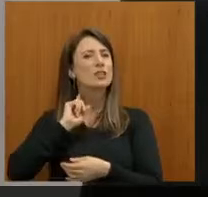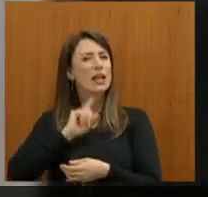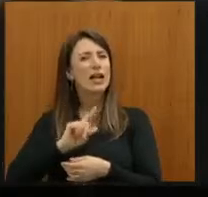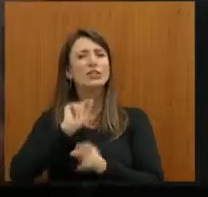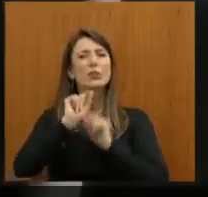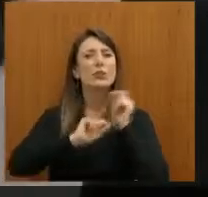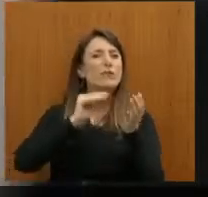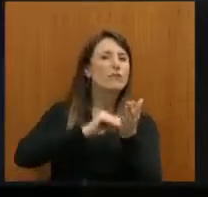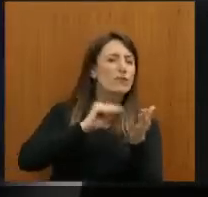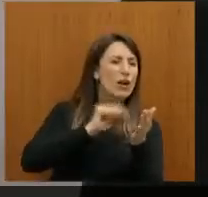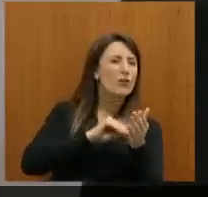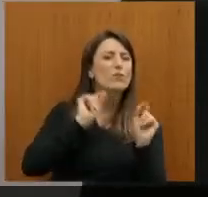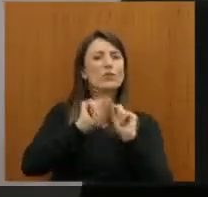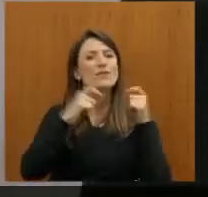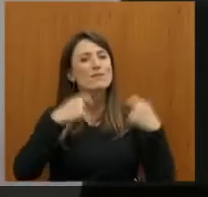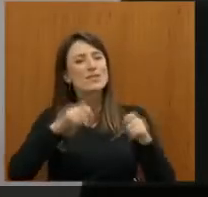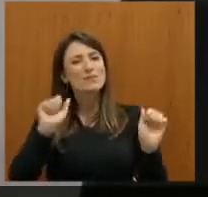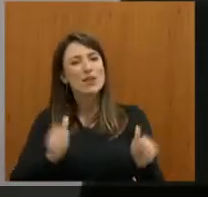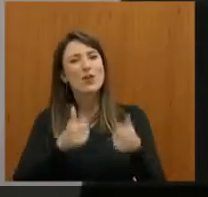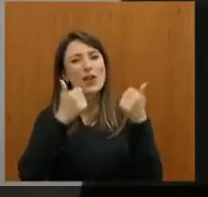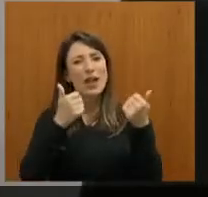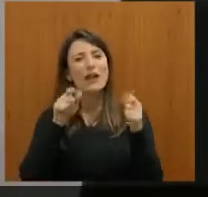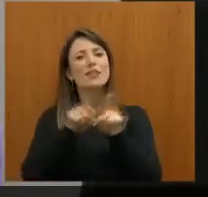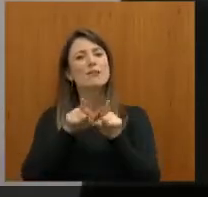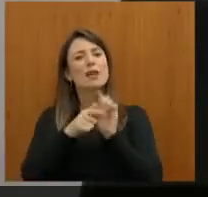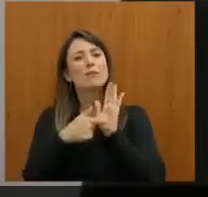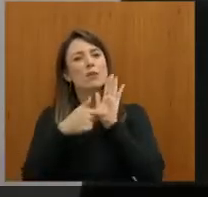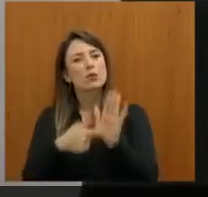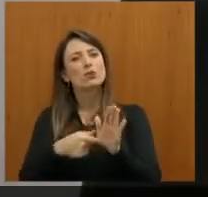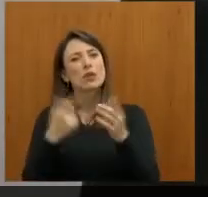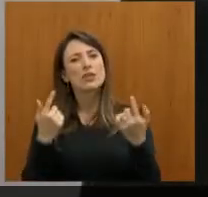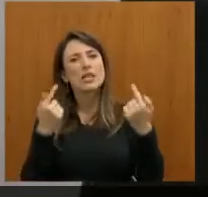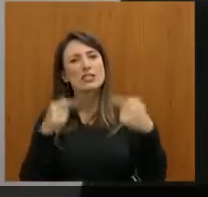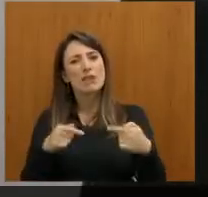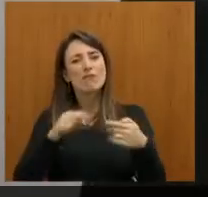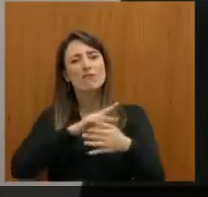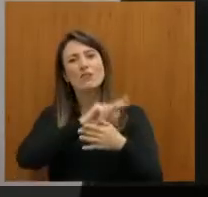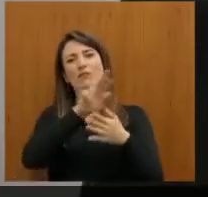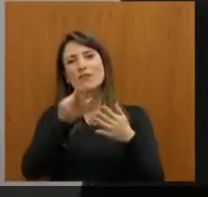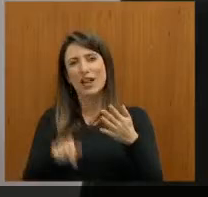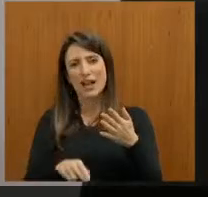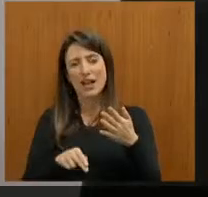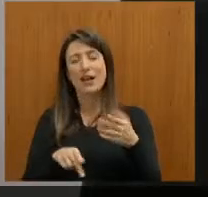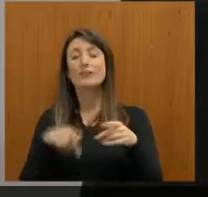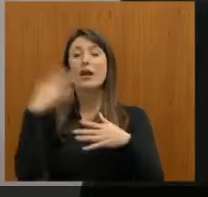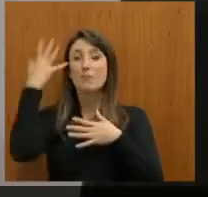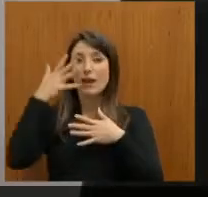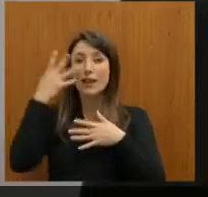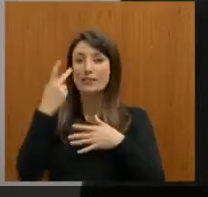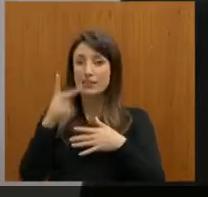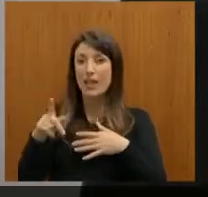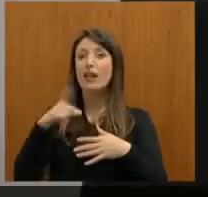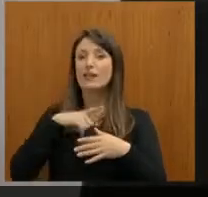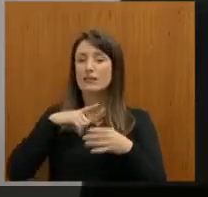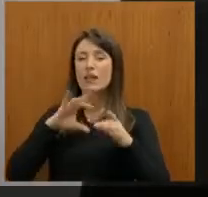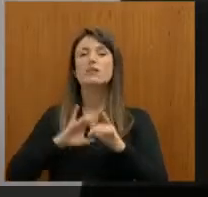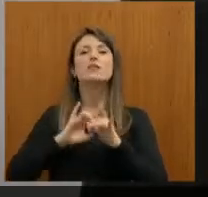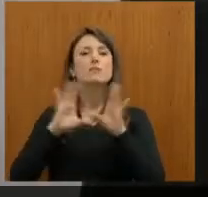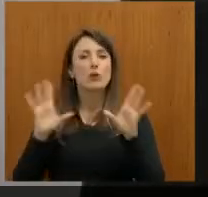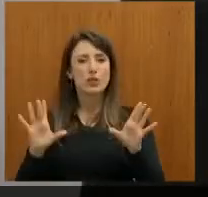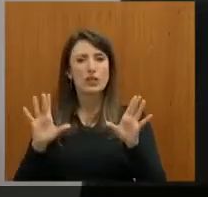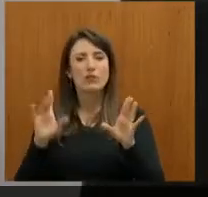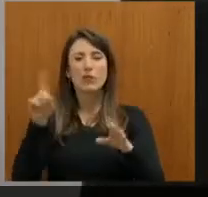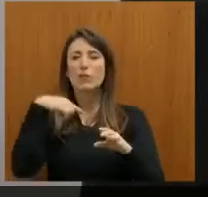melhorar apresentou uma série de desafios deixou Inclusive a palestra dela disponível para que a gente possa trabalhar